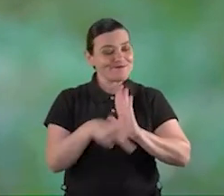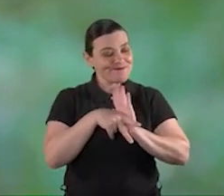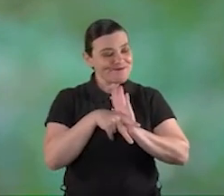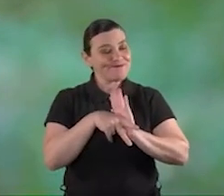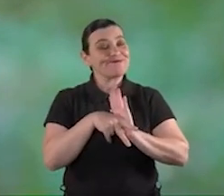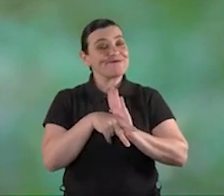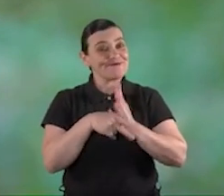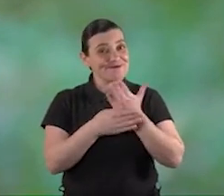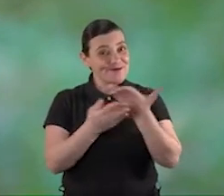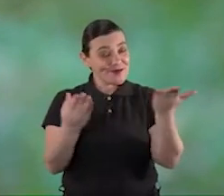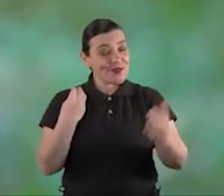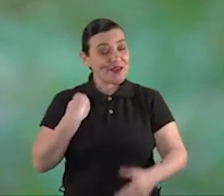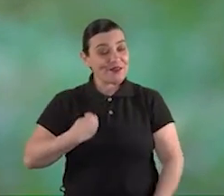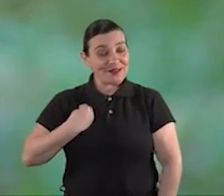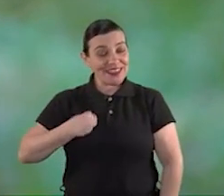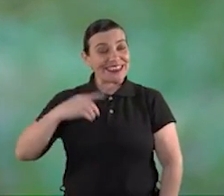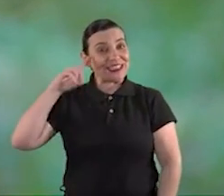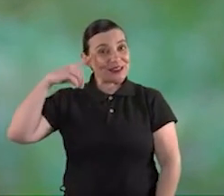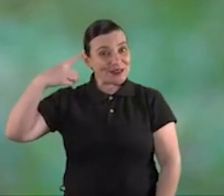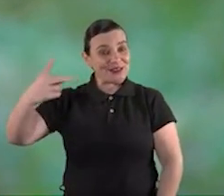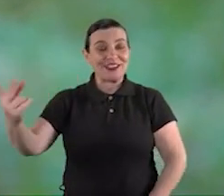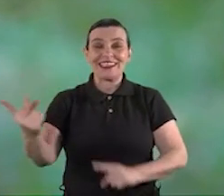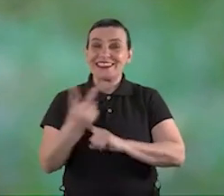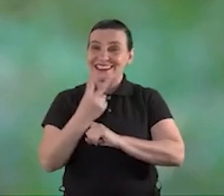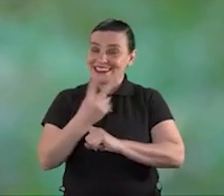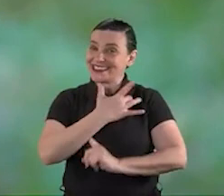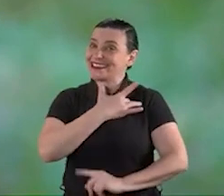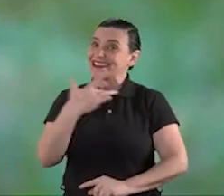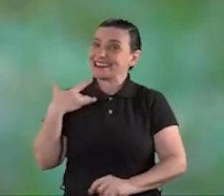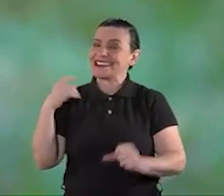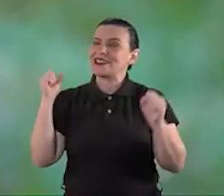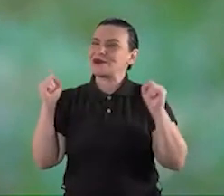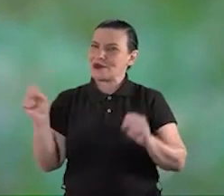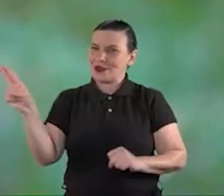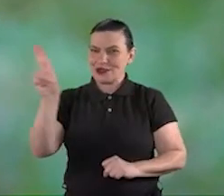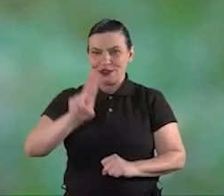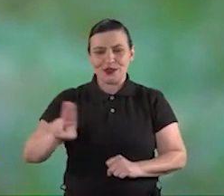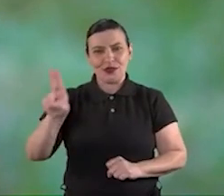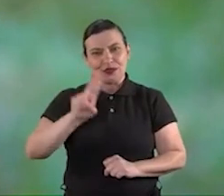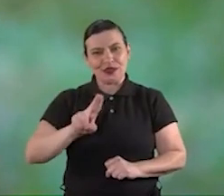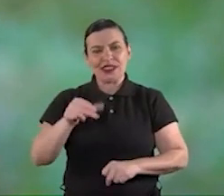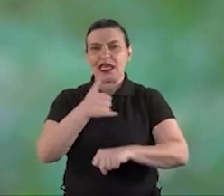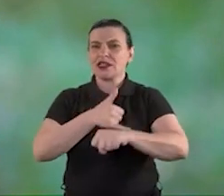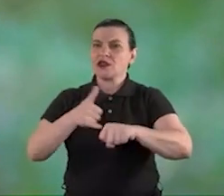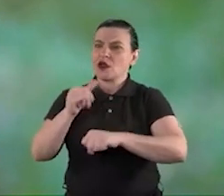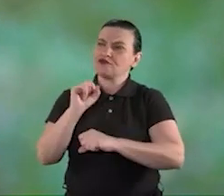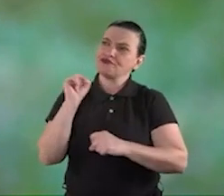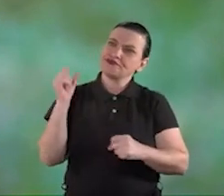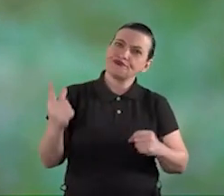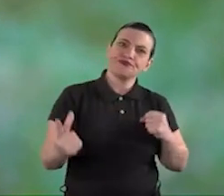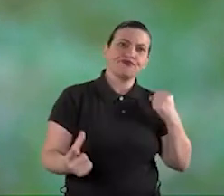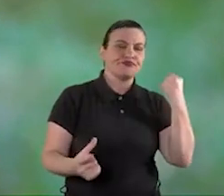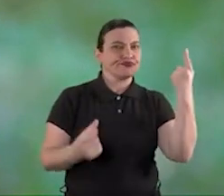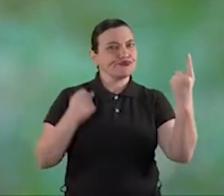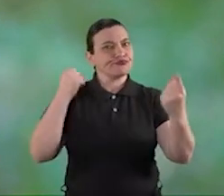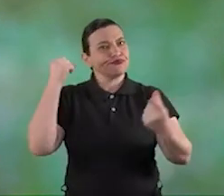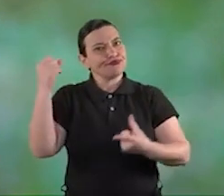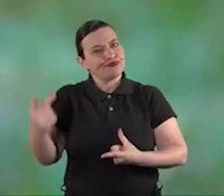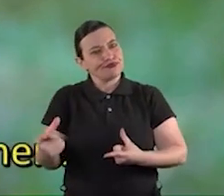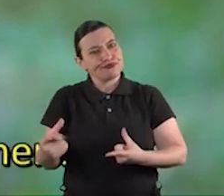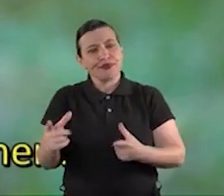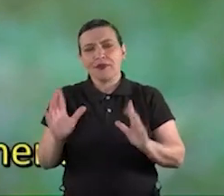integrante de sua rotina diária de saúde porém podemos usar óleos com base na necessidade episódica e mais